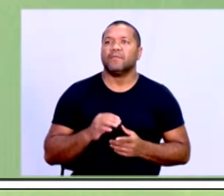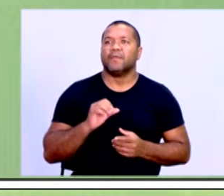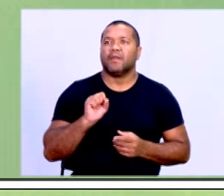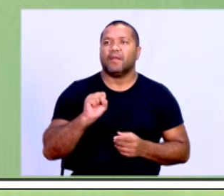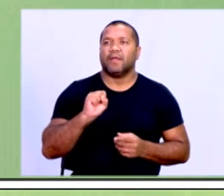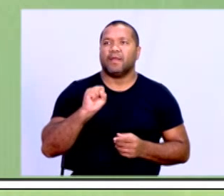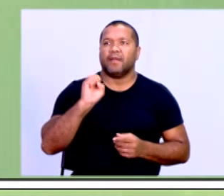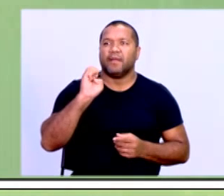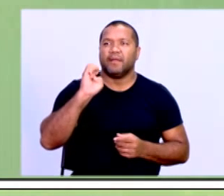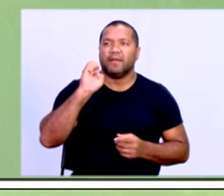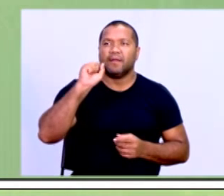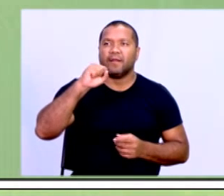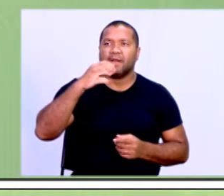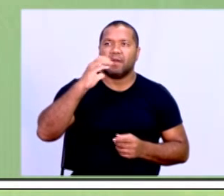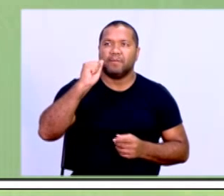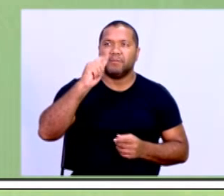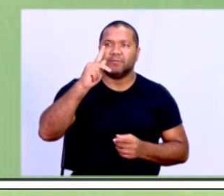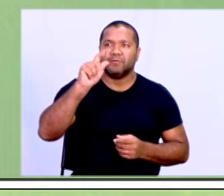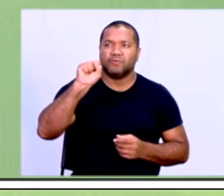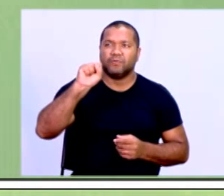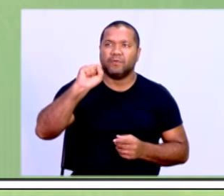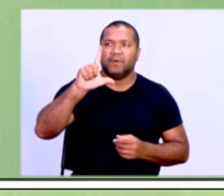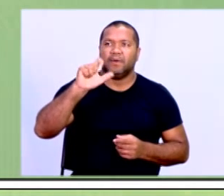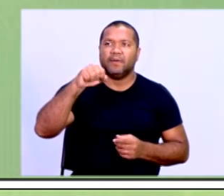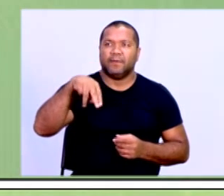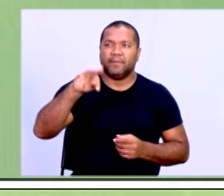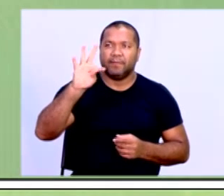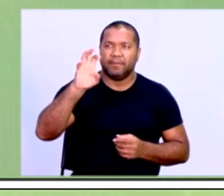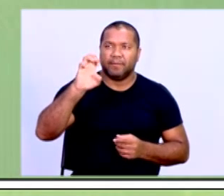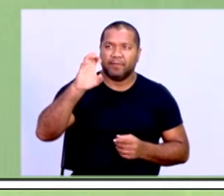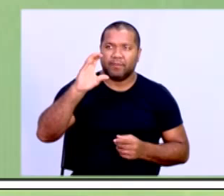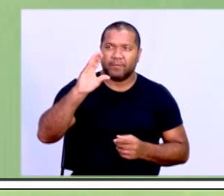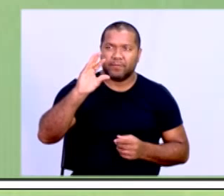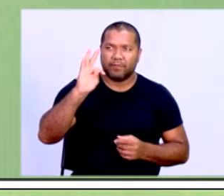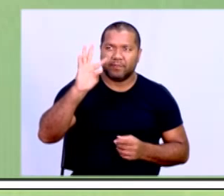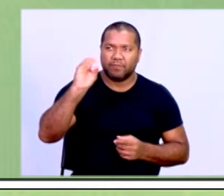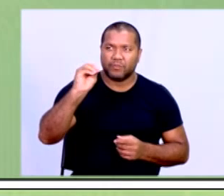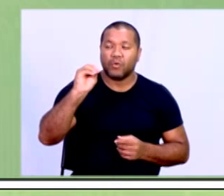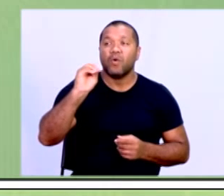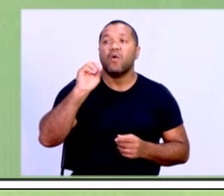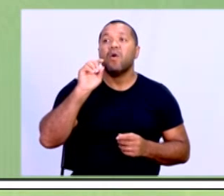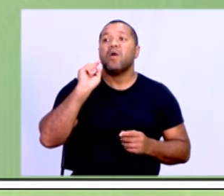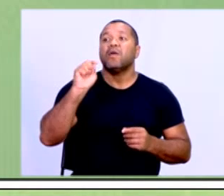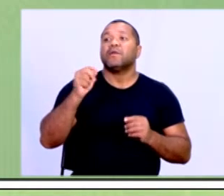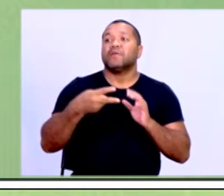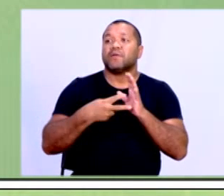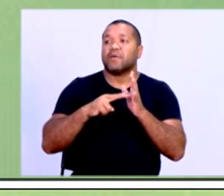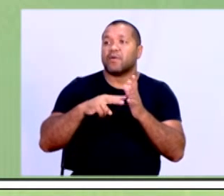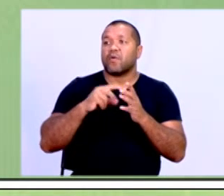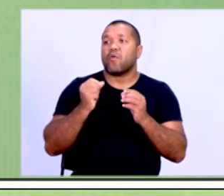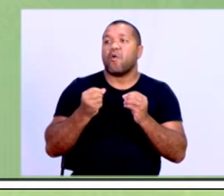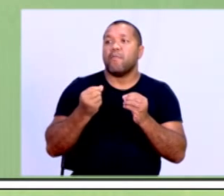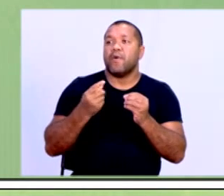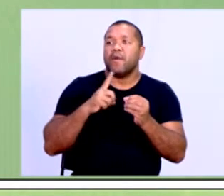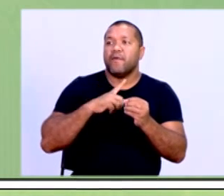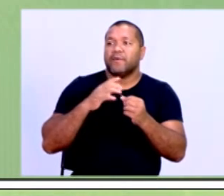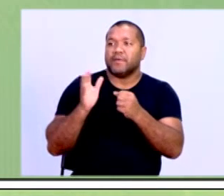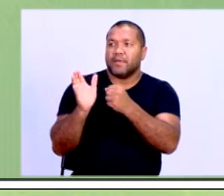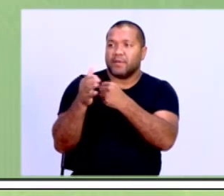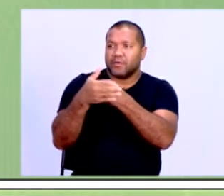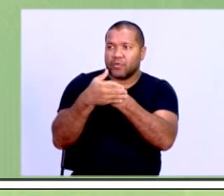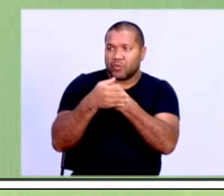componente é o encapsulamento. É o ato de esconder do usuário os